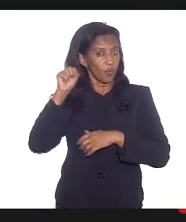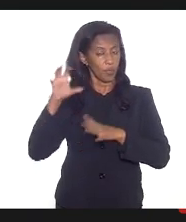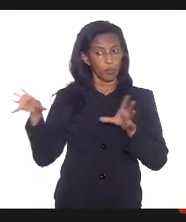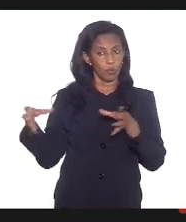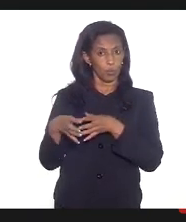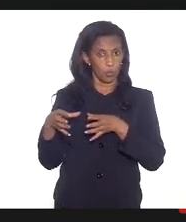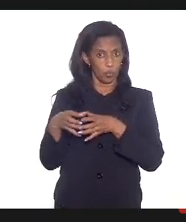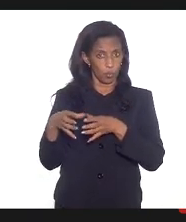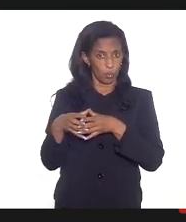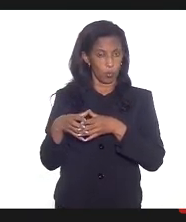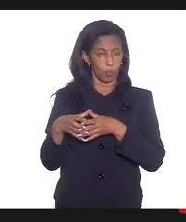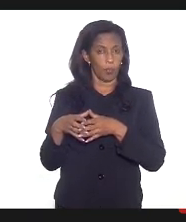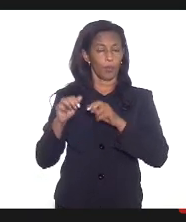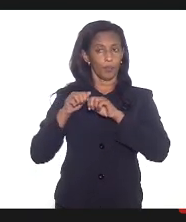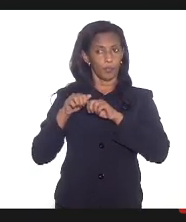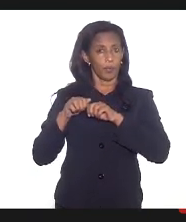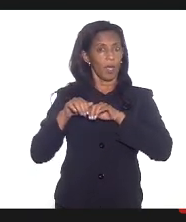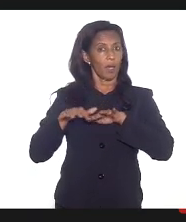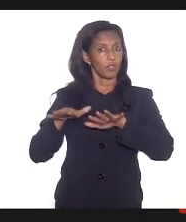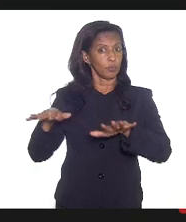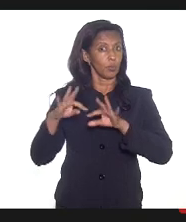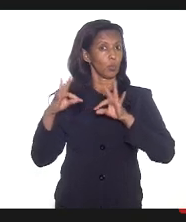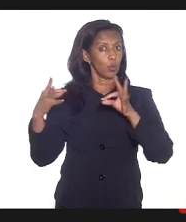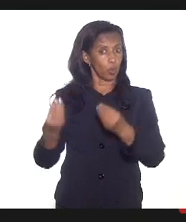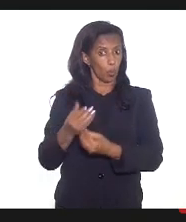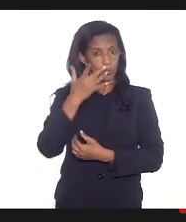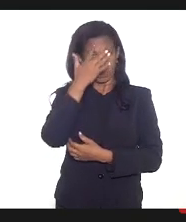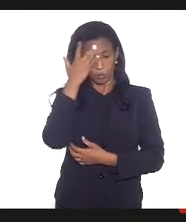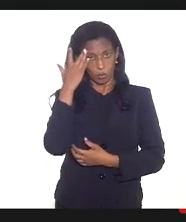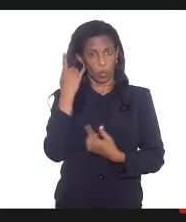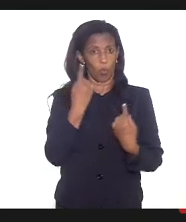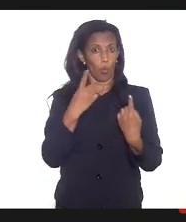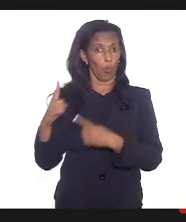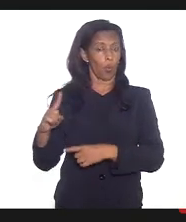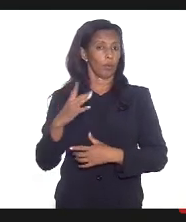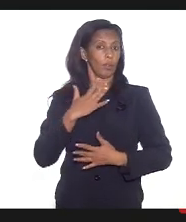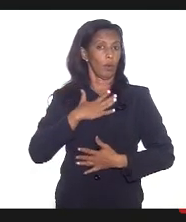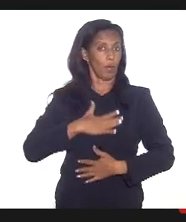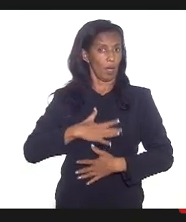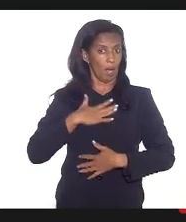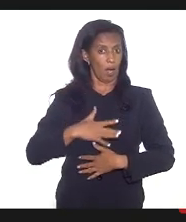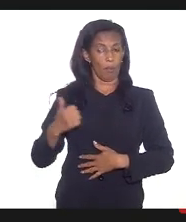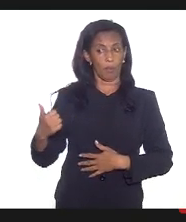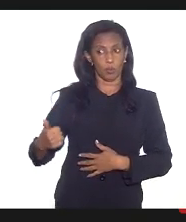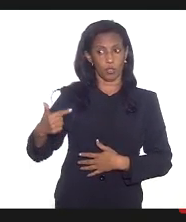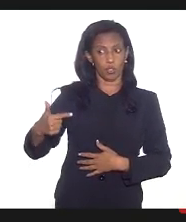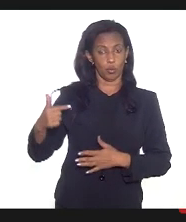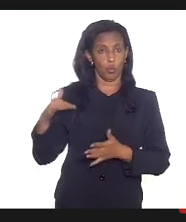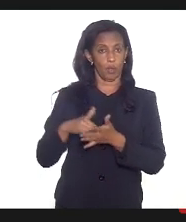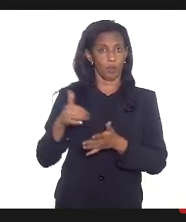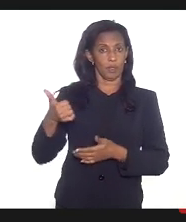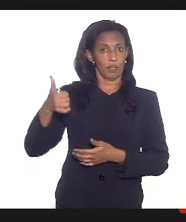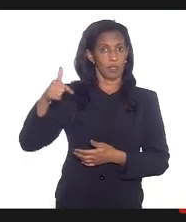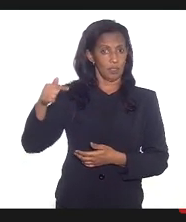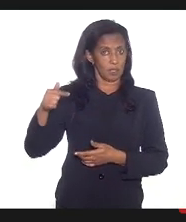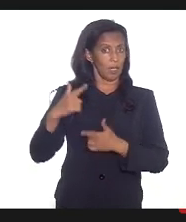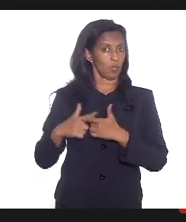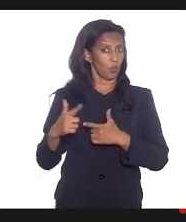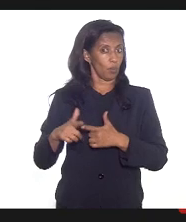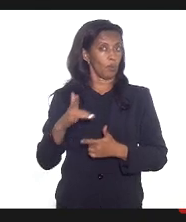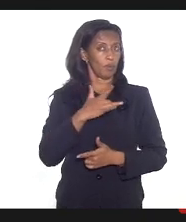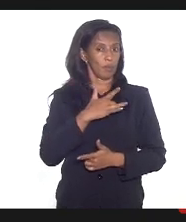não está não atendes a gestão mais estava acima do com tranquilidade as pessoas de 12 a 17 anos com comunidades